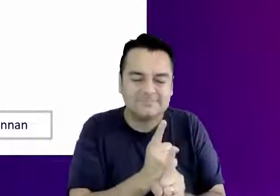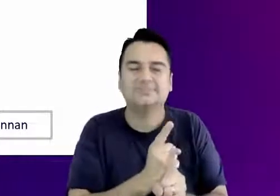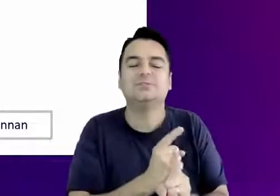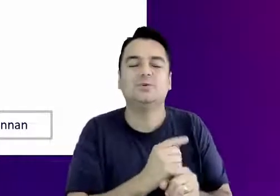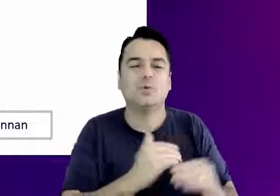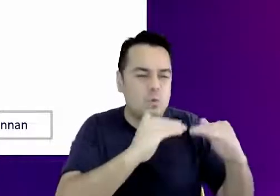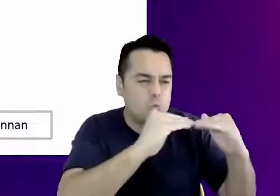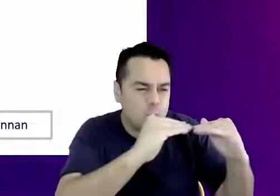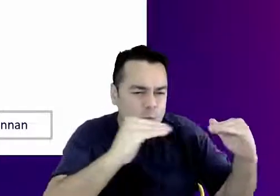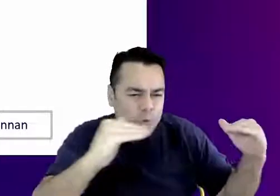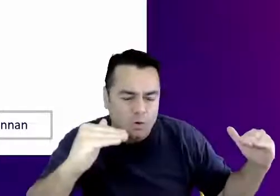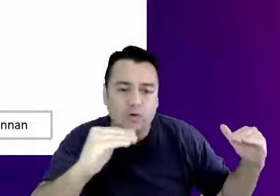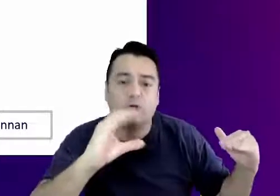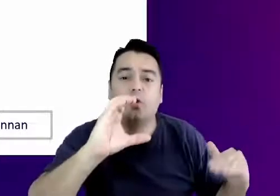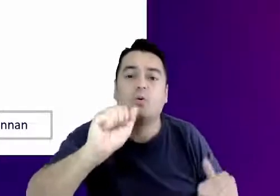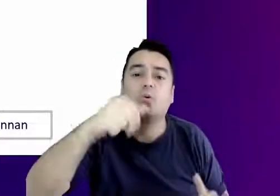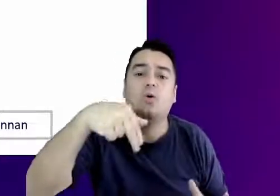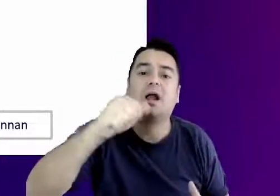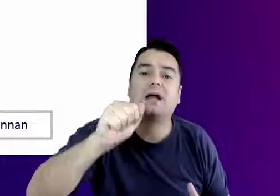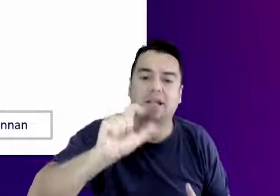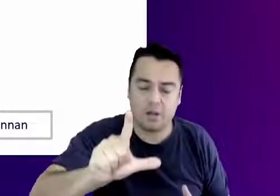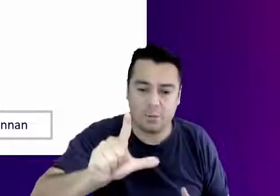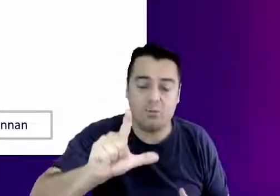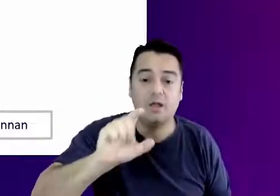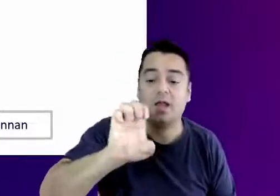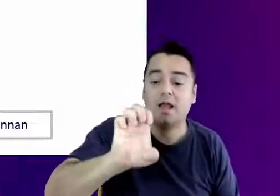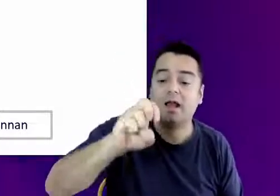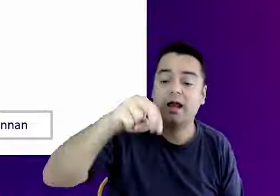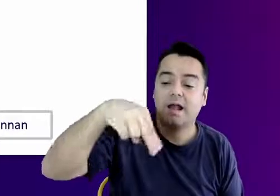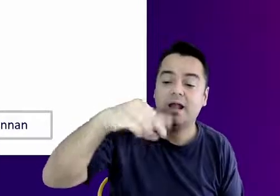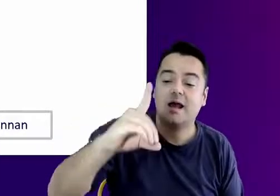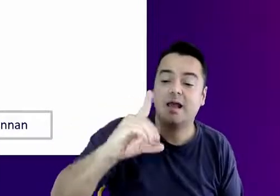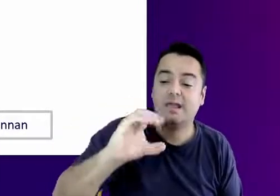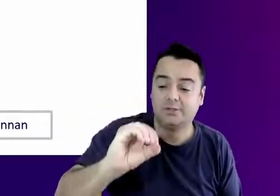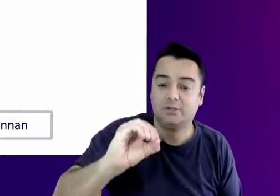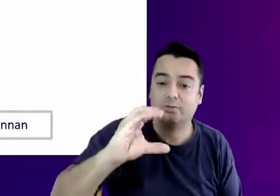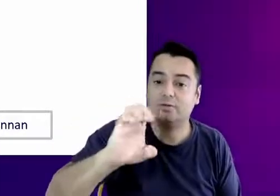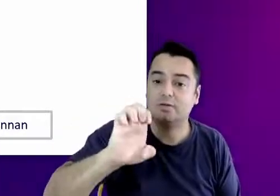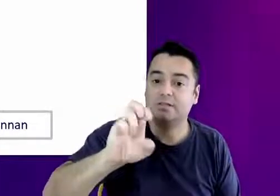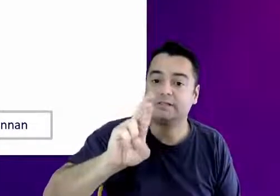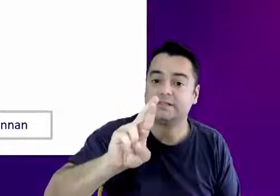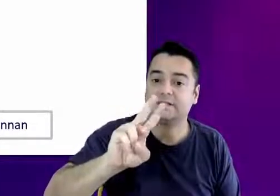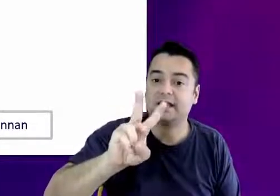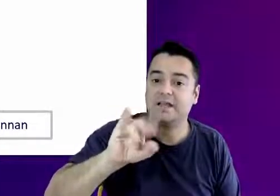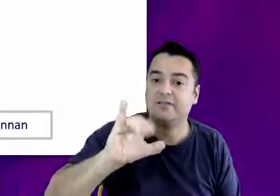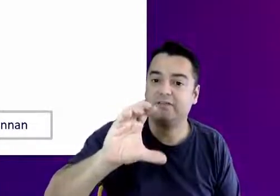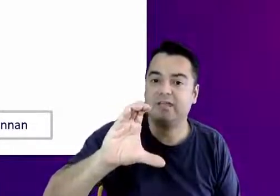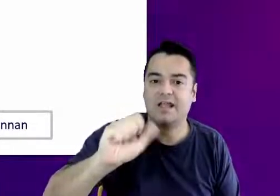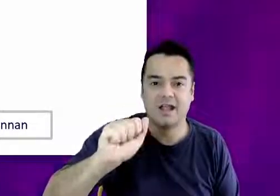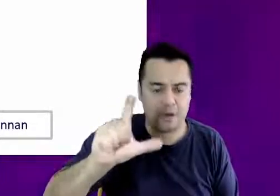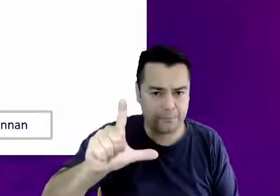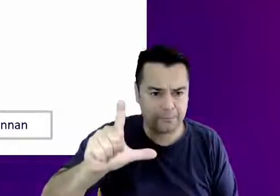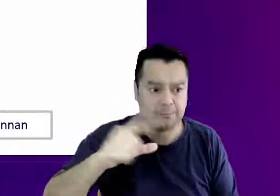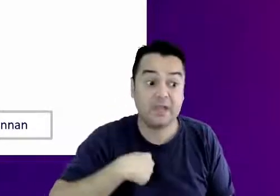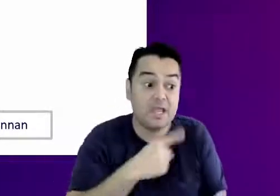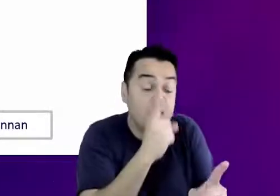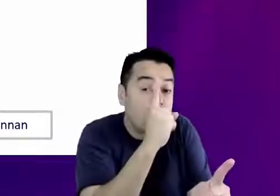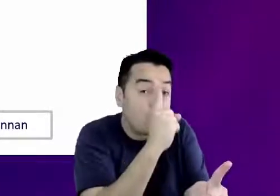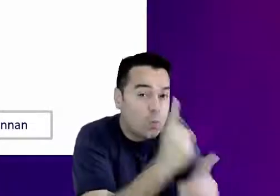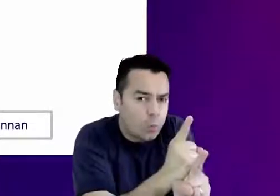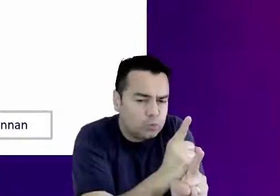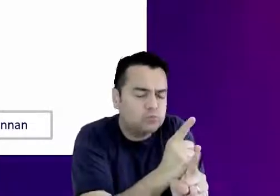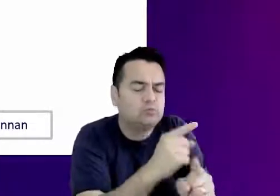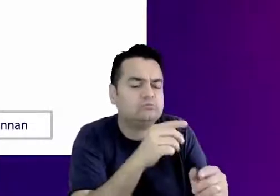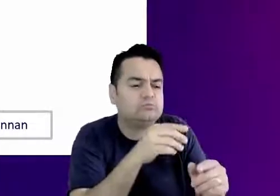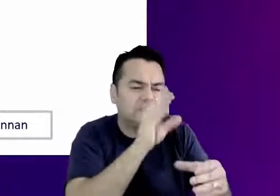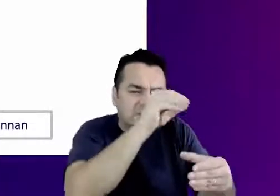canal endocervical. Eu vou magnificar a minha imagem, identifico o orifício interno cervical, ainda